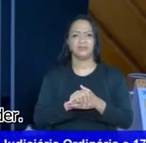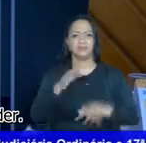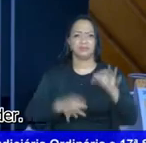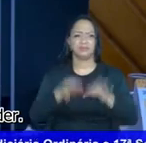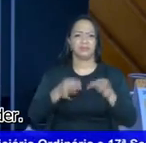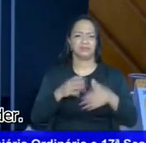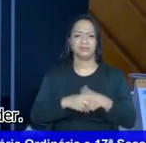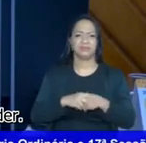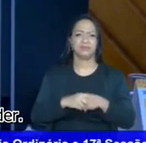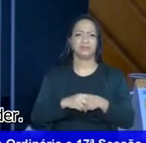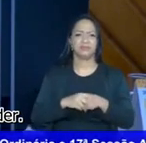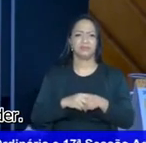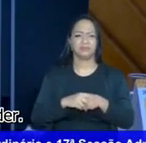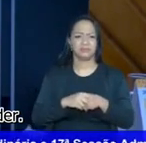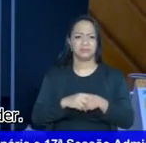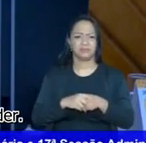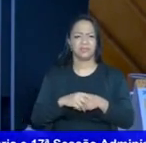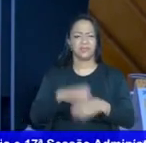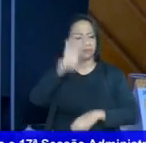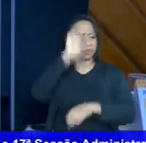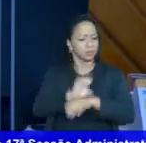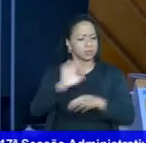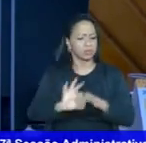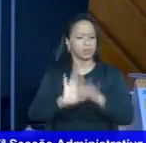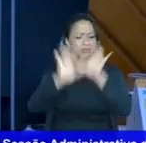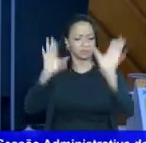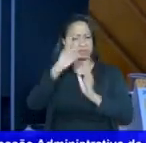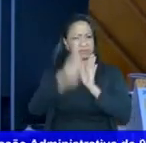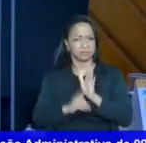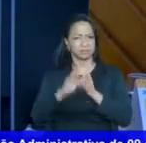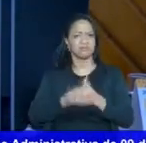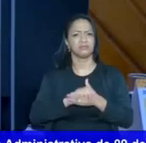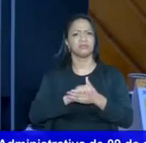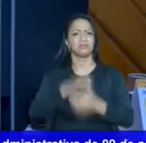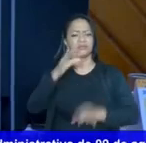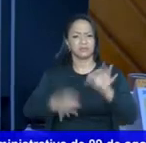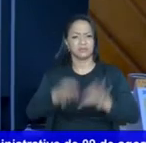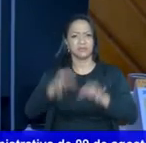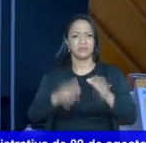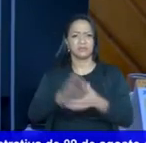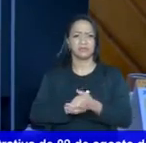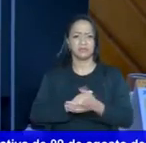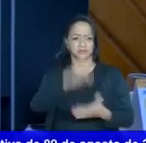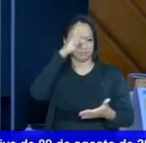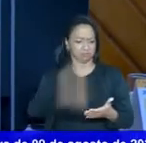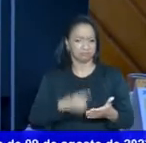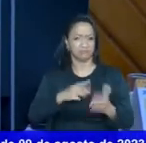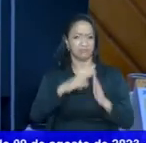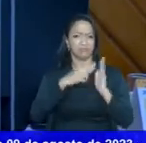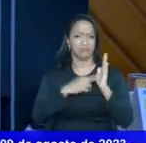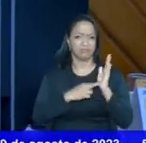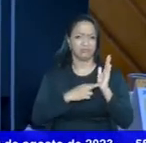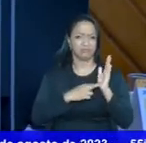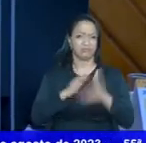meu entender, ao arrepio do Estado Democrático de Direito e transforma, no meu ver, o juiz em um ditador de normas e não